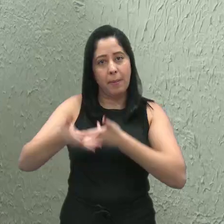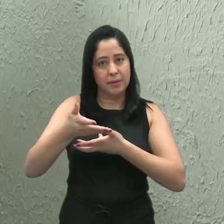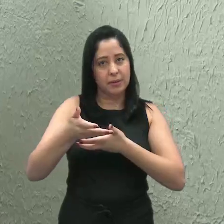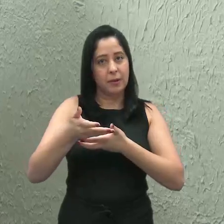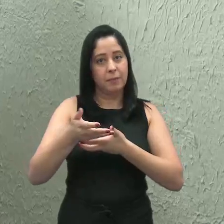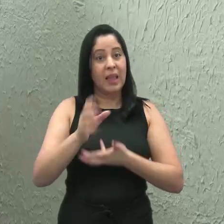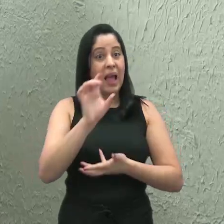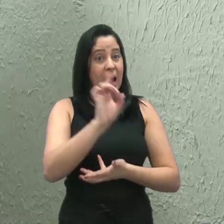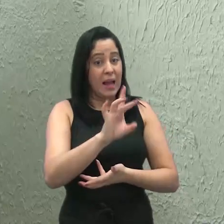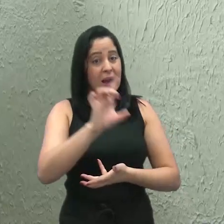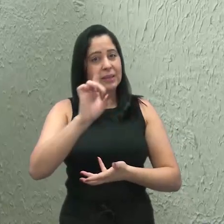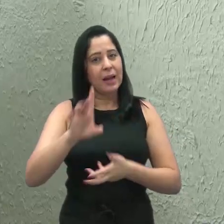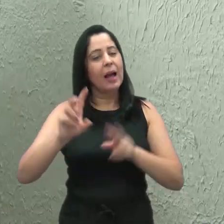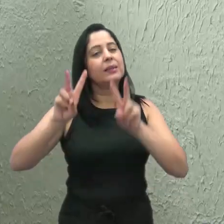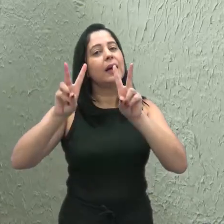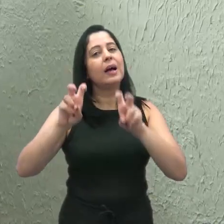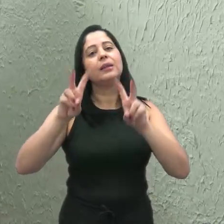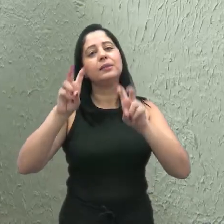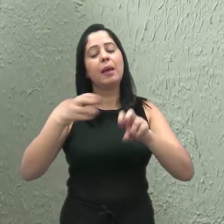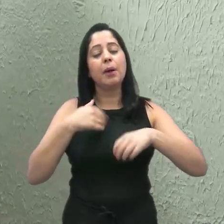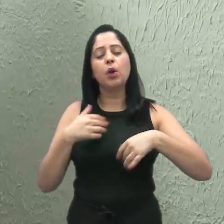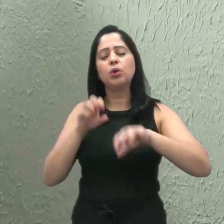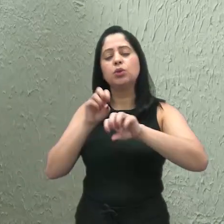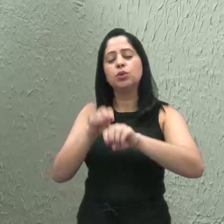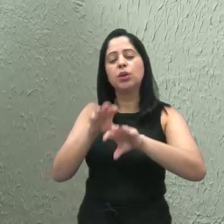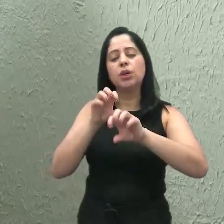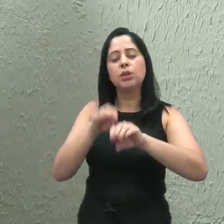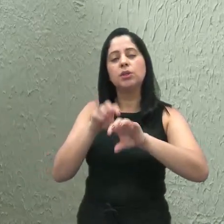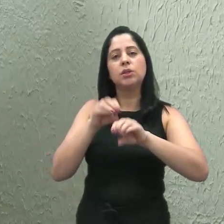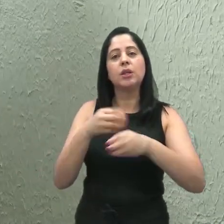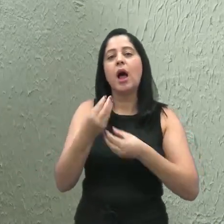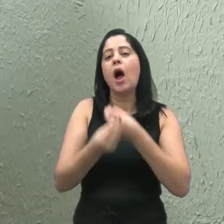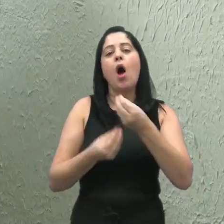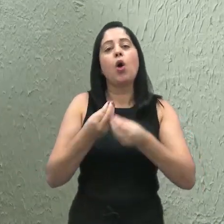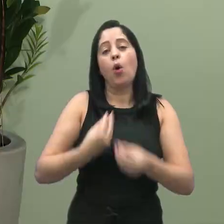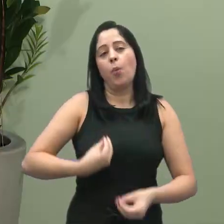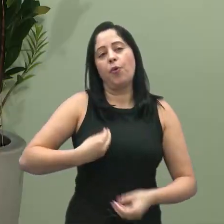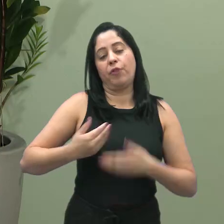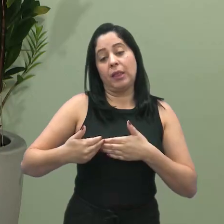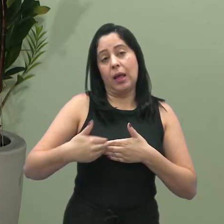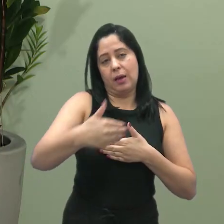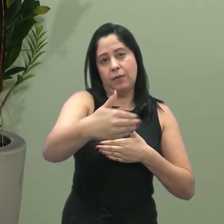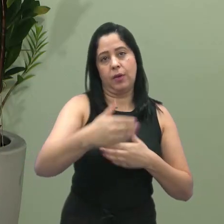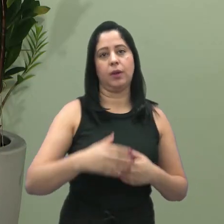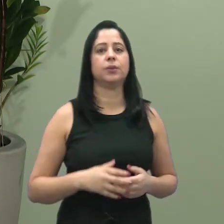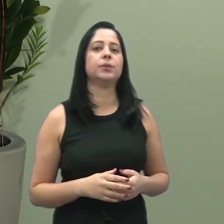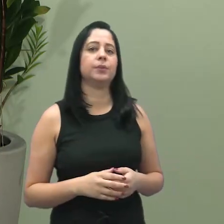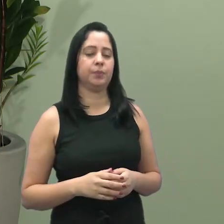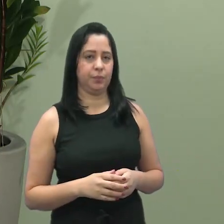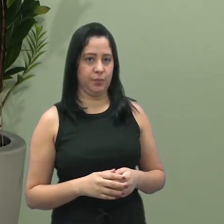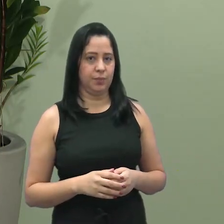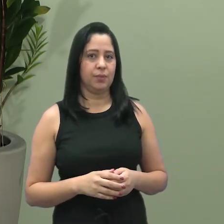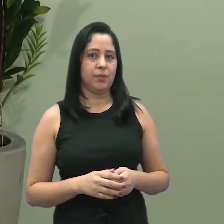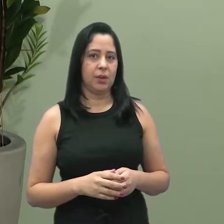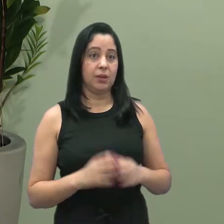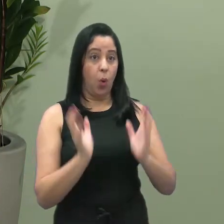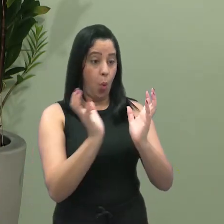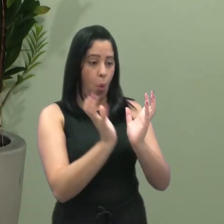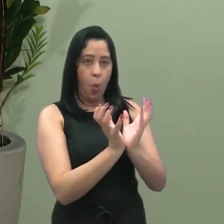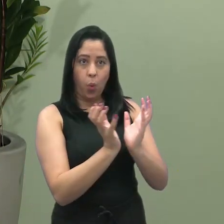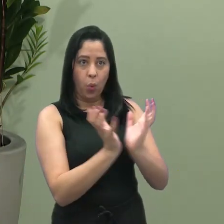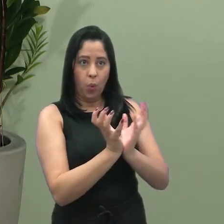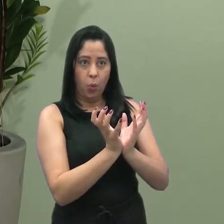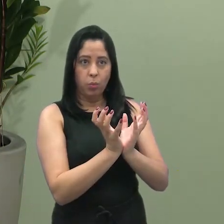cada um a gente vai ensinando como eles vão pegar a vida de volta, né? Eu acho que o que dá resultado mesmo é o